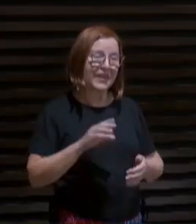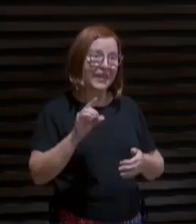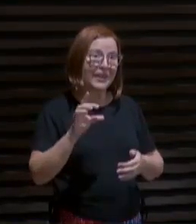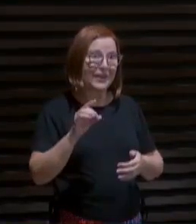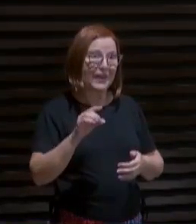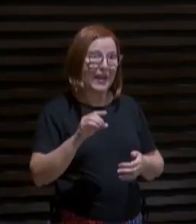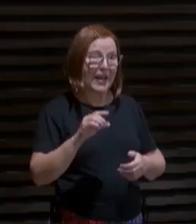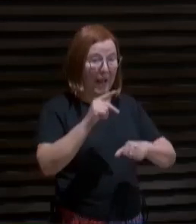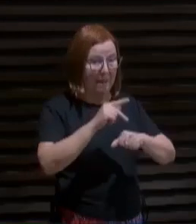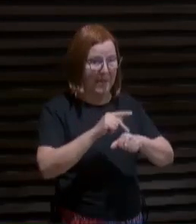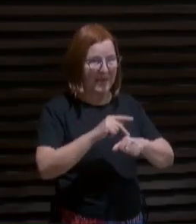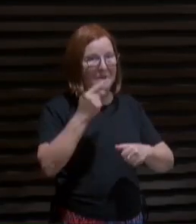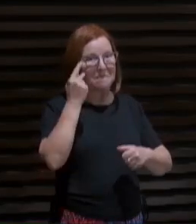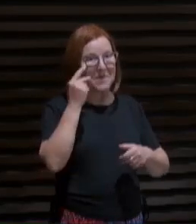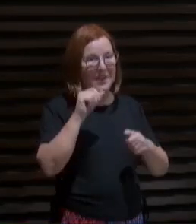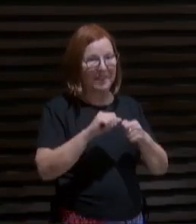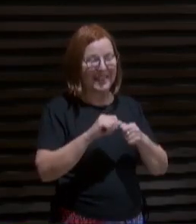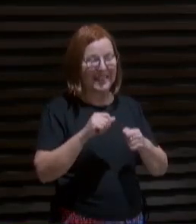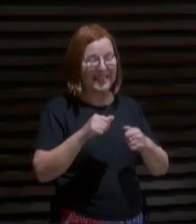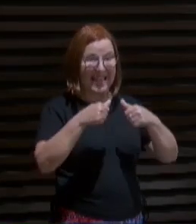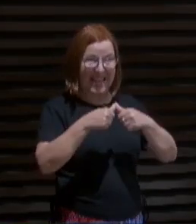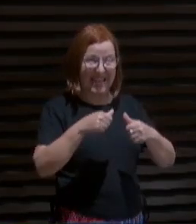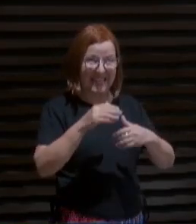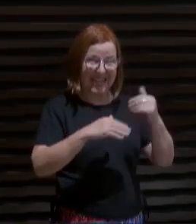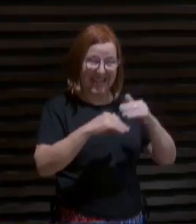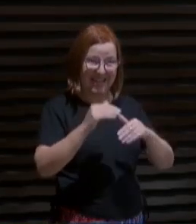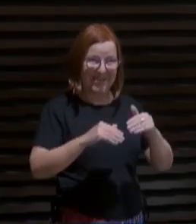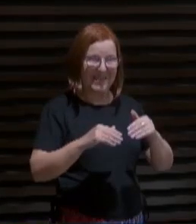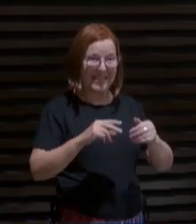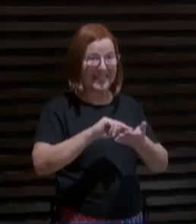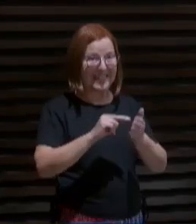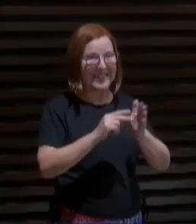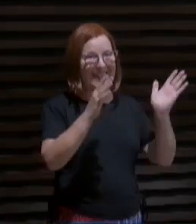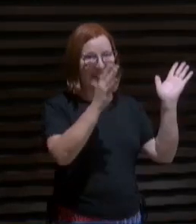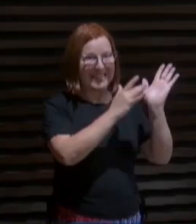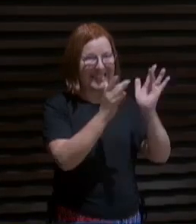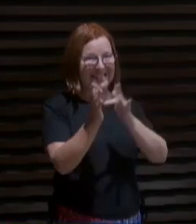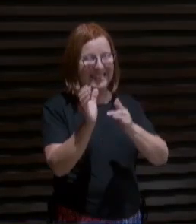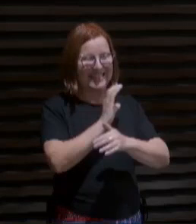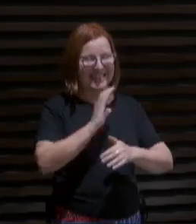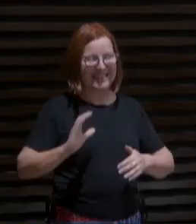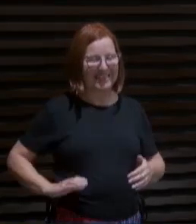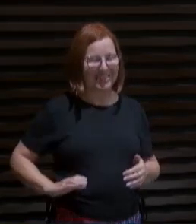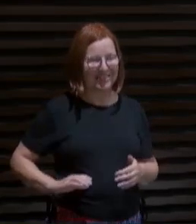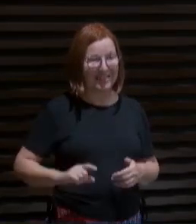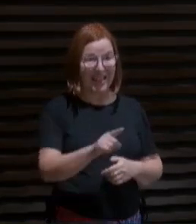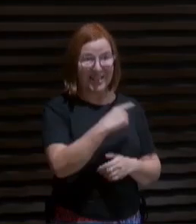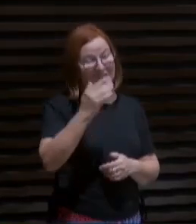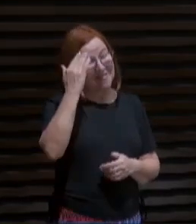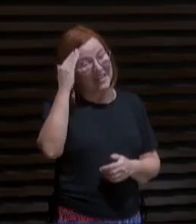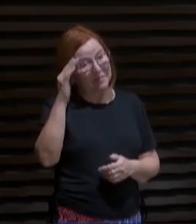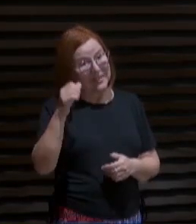essa obra. A pedra é Jesus Cristo. Nós não sabemos com certeza se isto